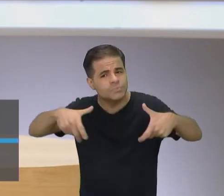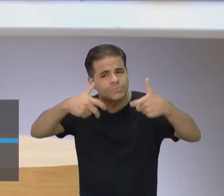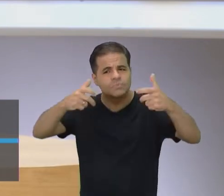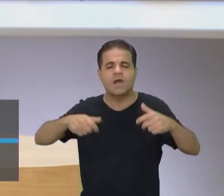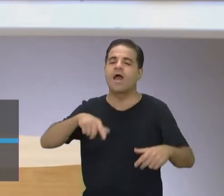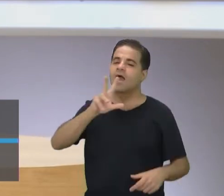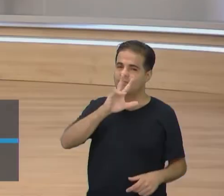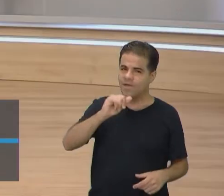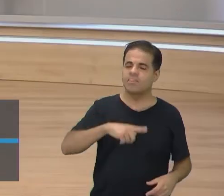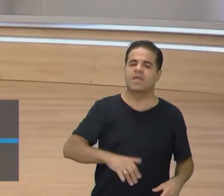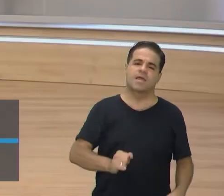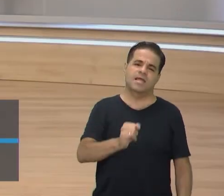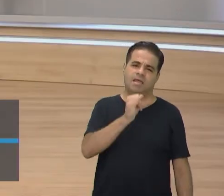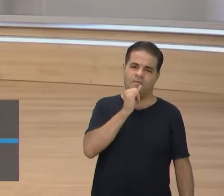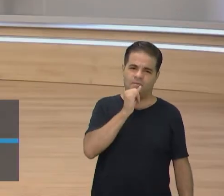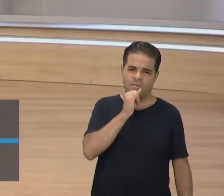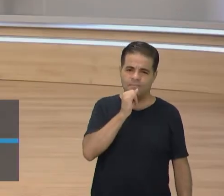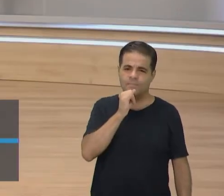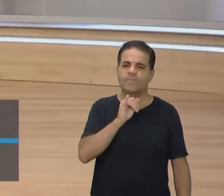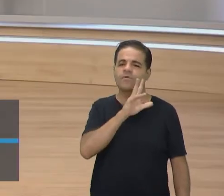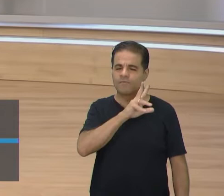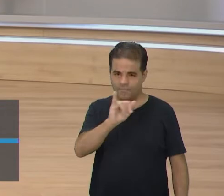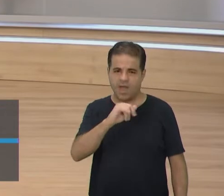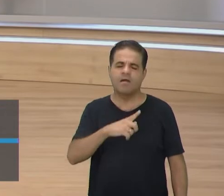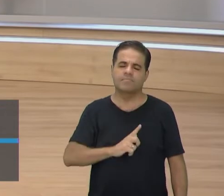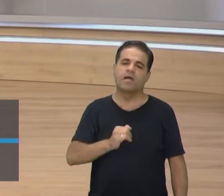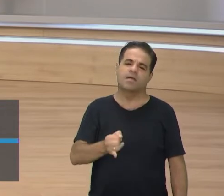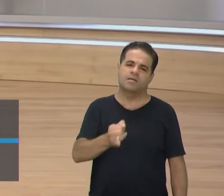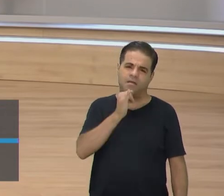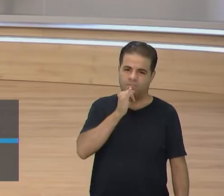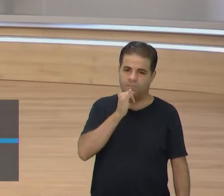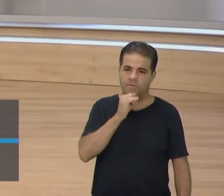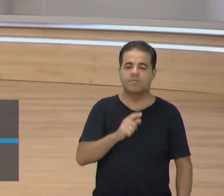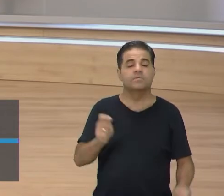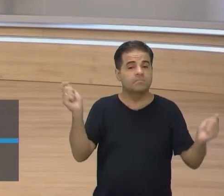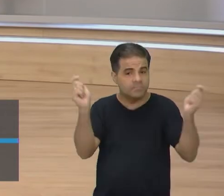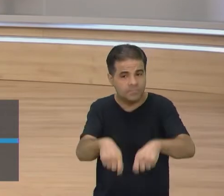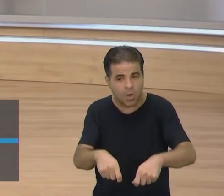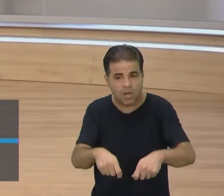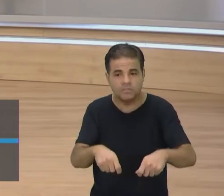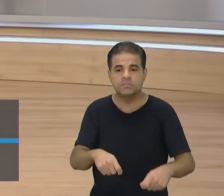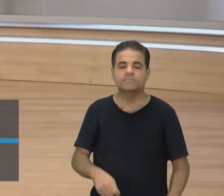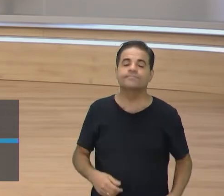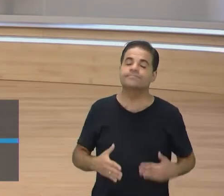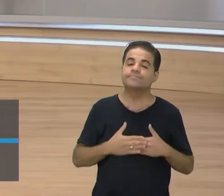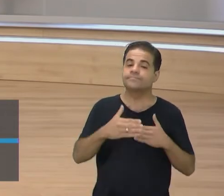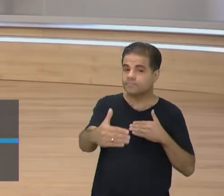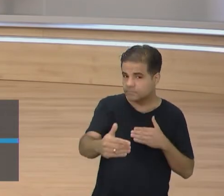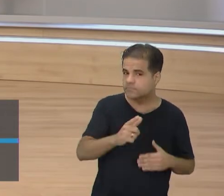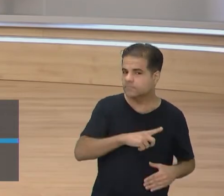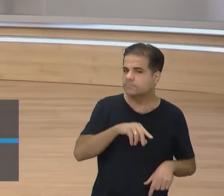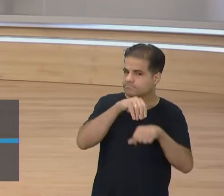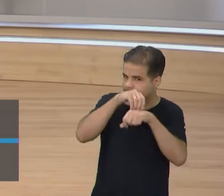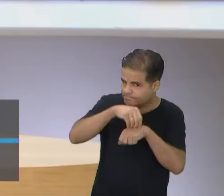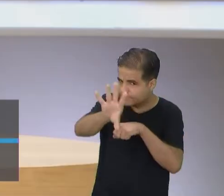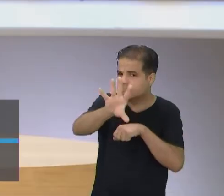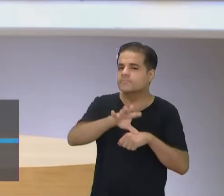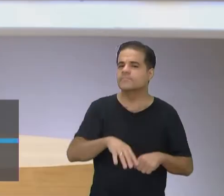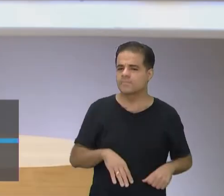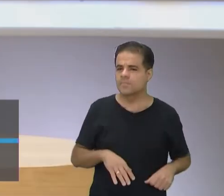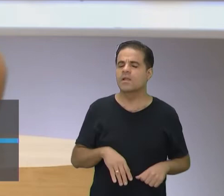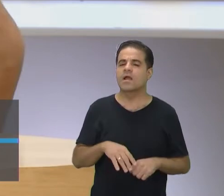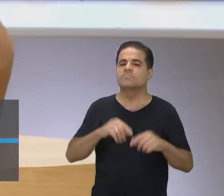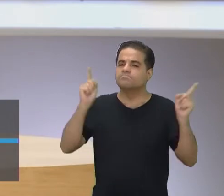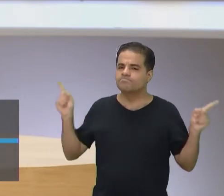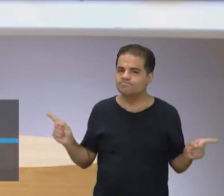Exatamente. Vai ter um exemplo, né? Lembrei exatamente disso. Vai ter um exemplo, exatamente. Você pode explorar. Então, vocês vão ter aí uma dica. O